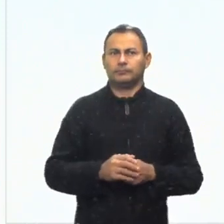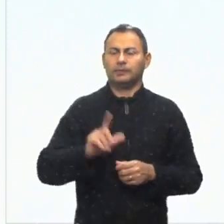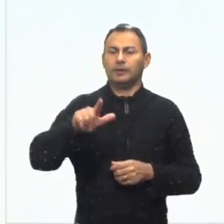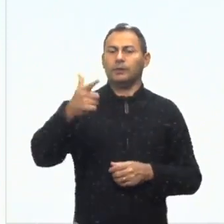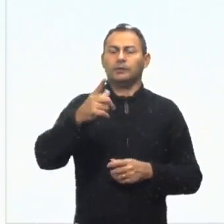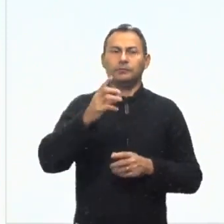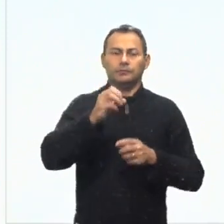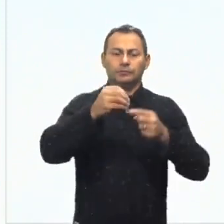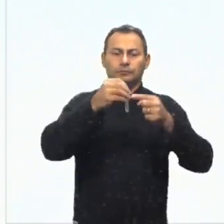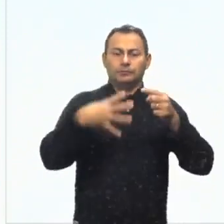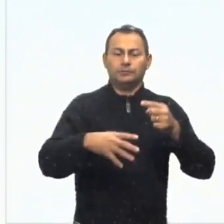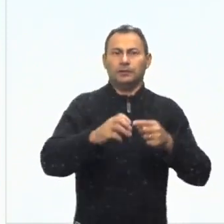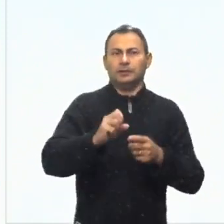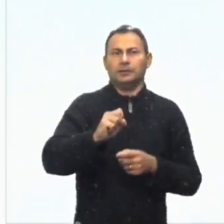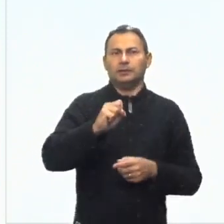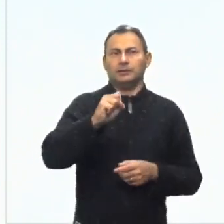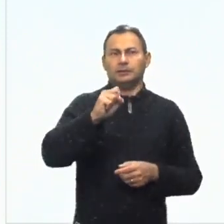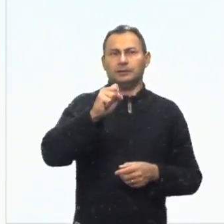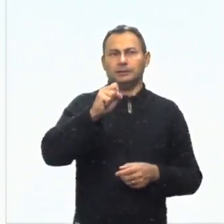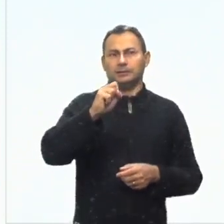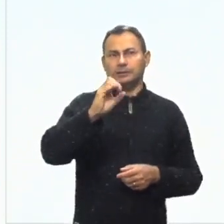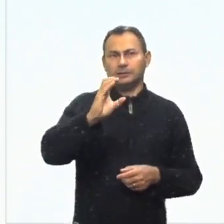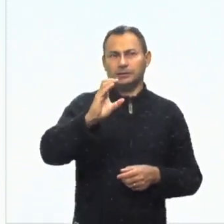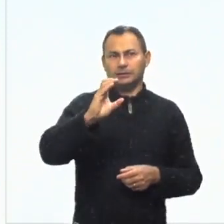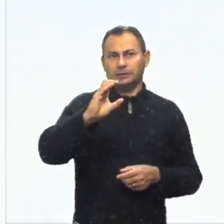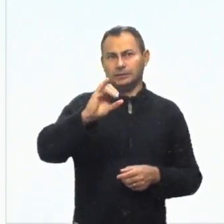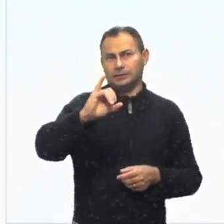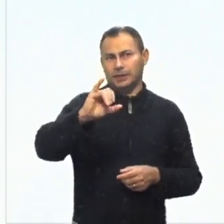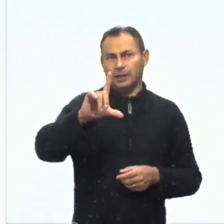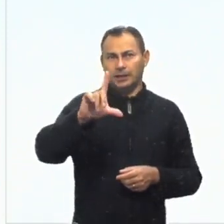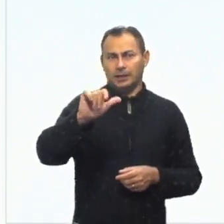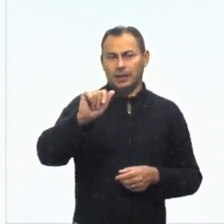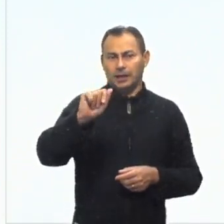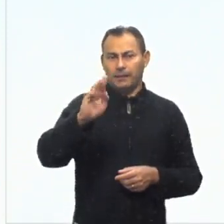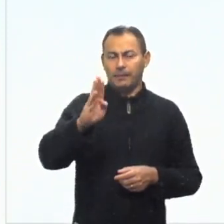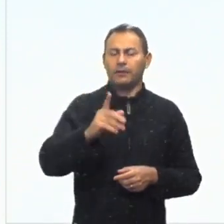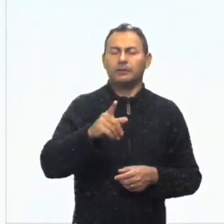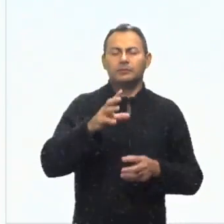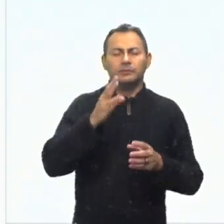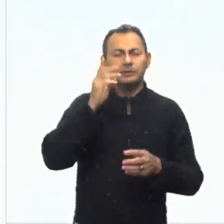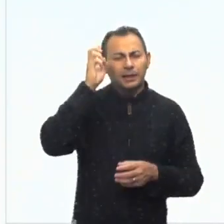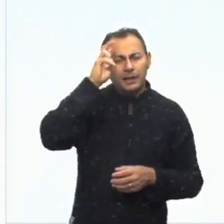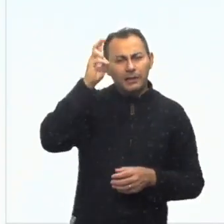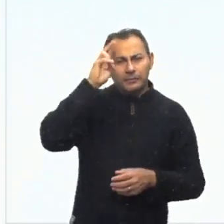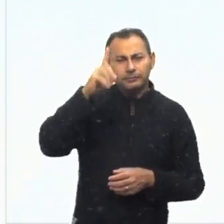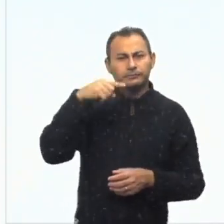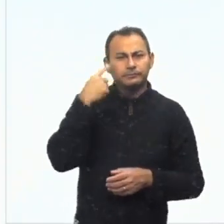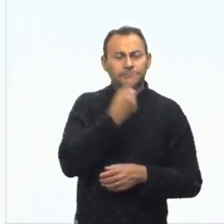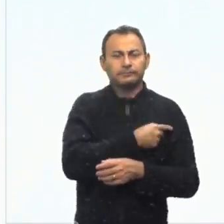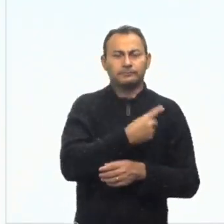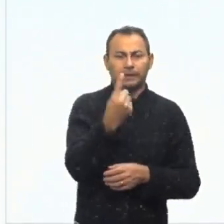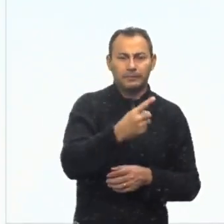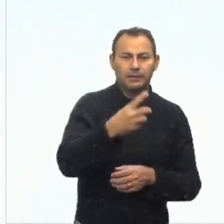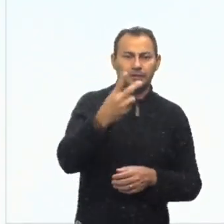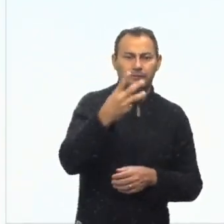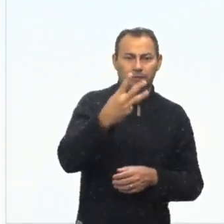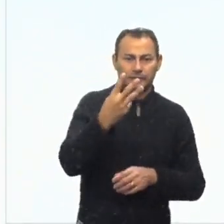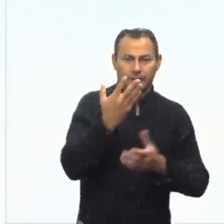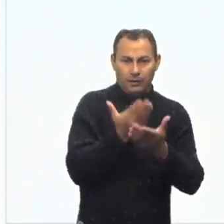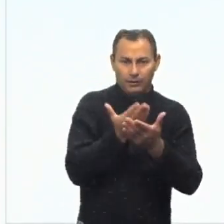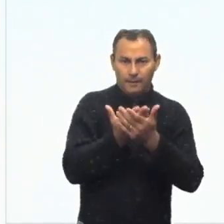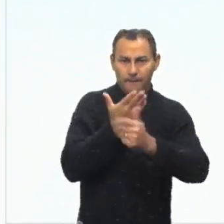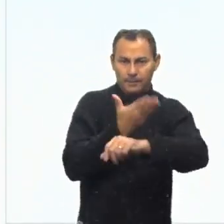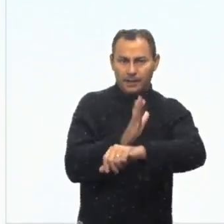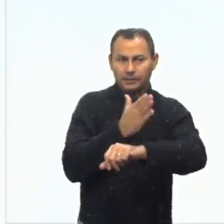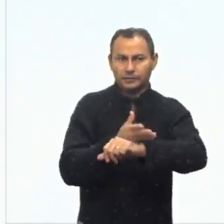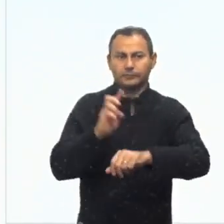outro software, o Scilab. Você vai lembrar, você com certeza lembra, que nas nossas 3 primeiras práticas,